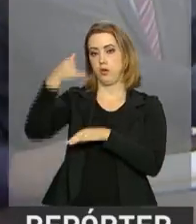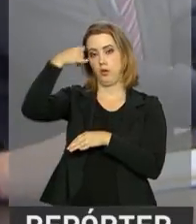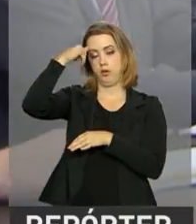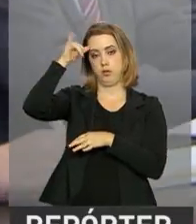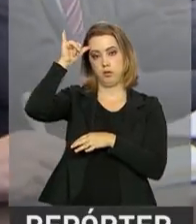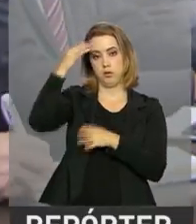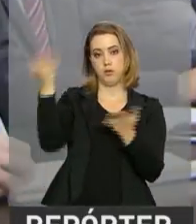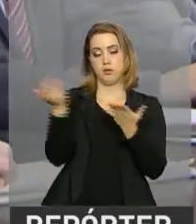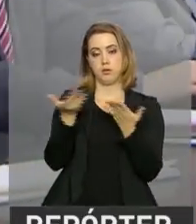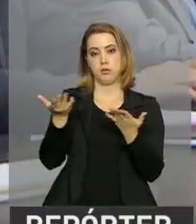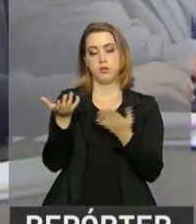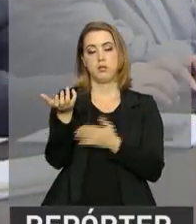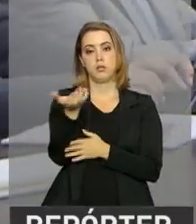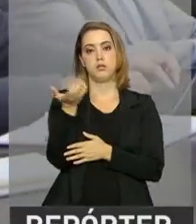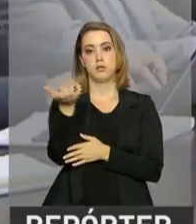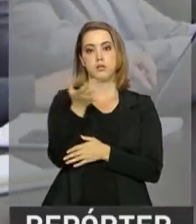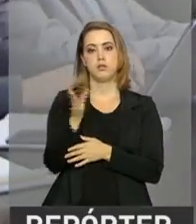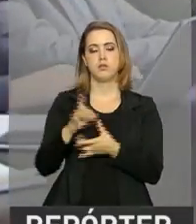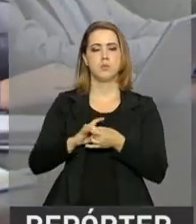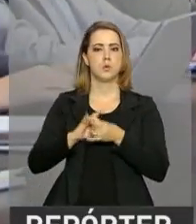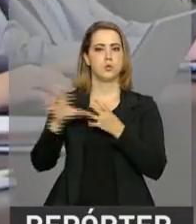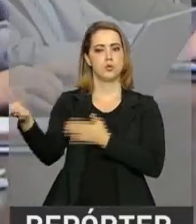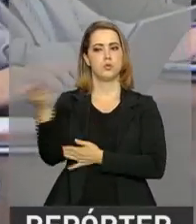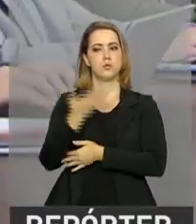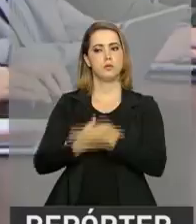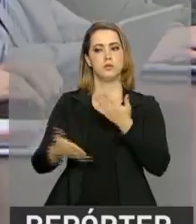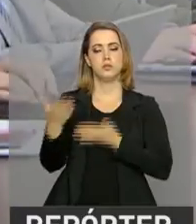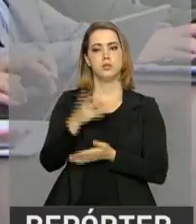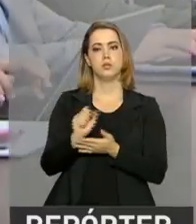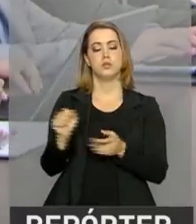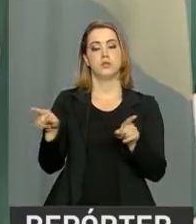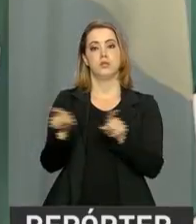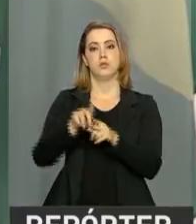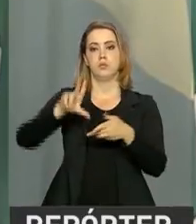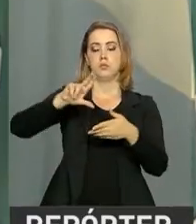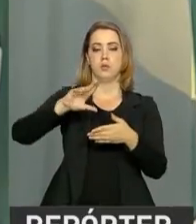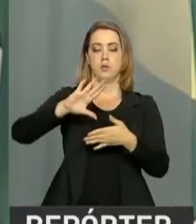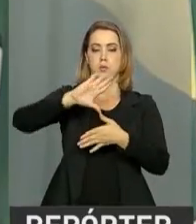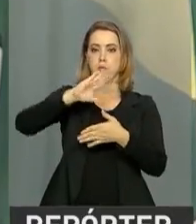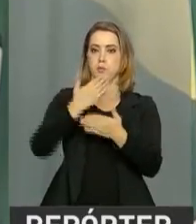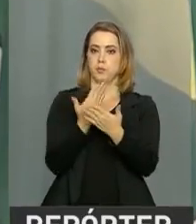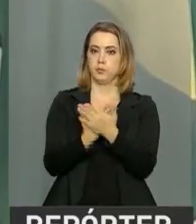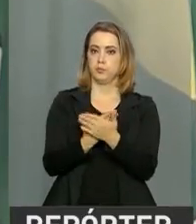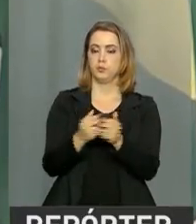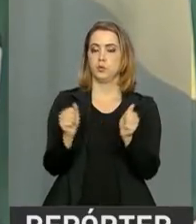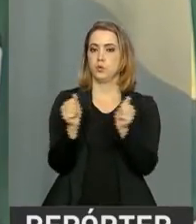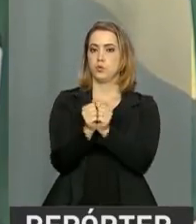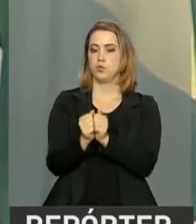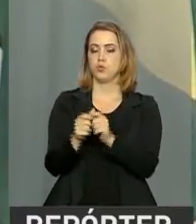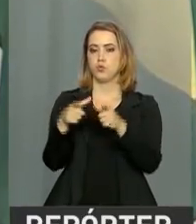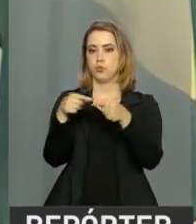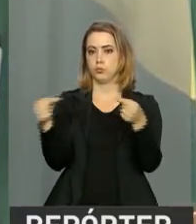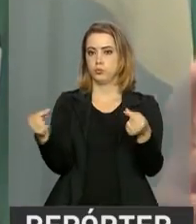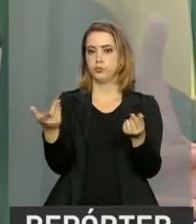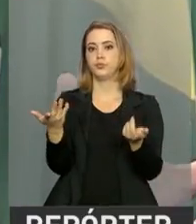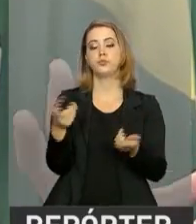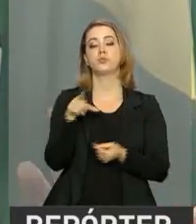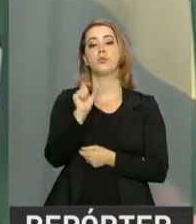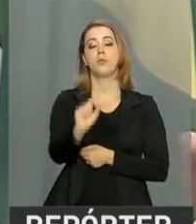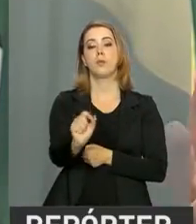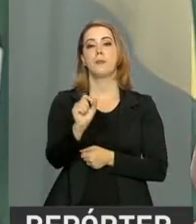nas tratativas para um acordo de livre comércio entre o Mercosul e o Japão. O que essas visitas fazem é que